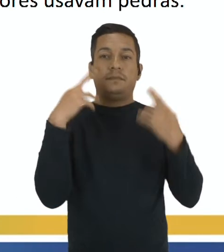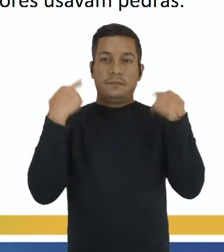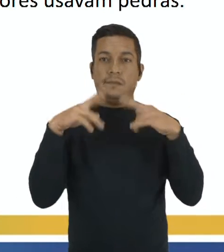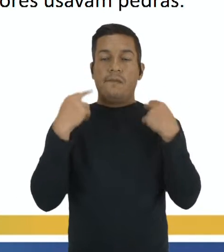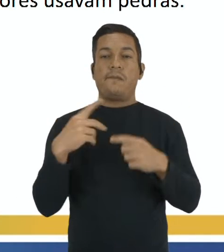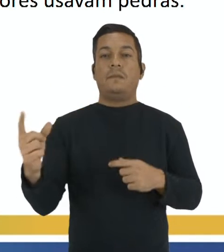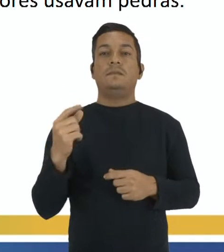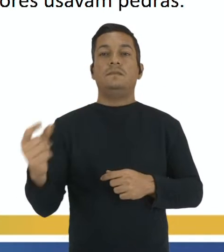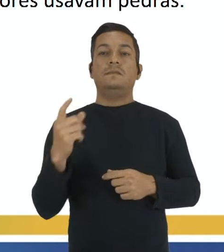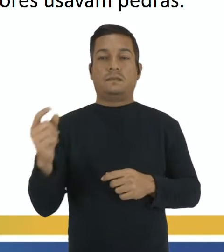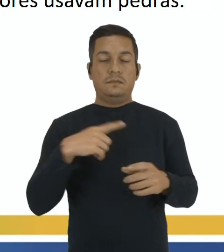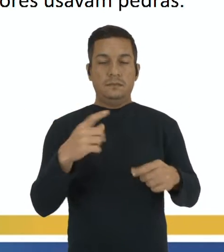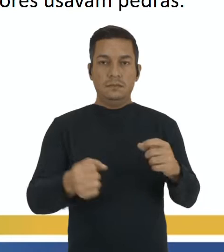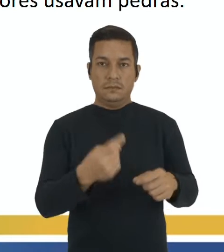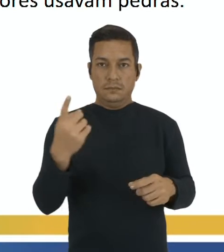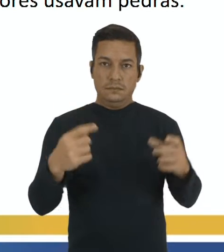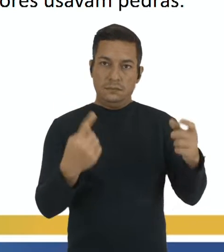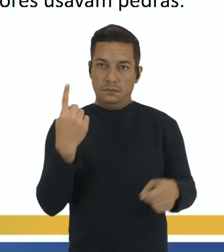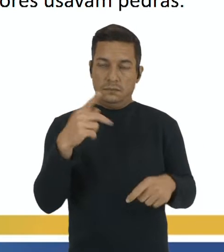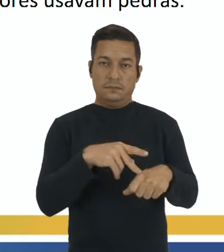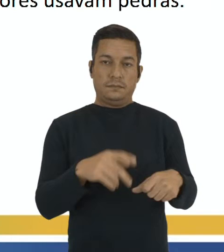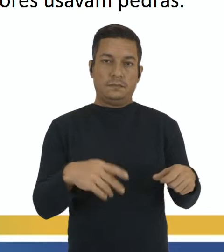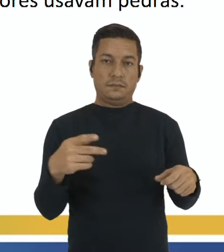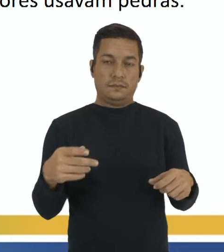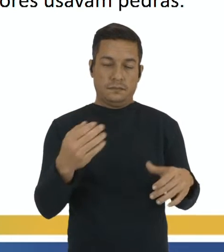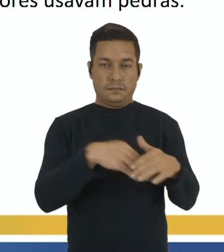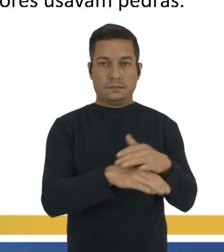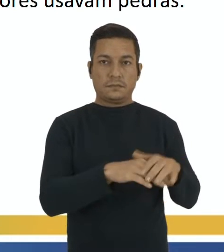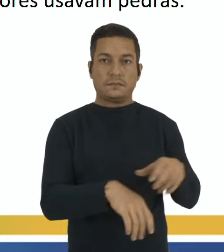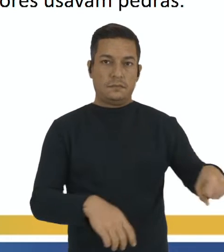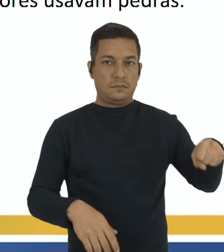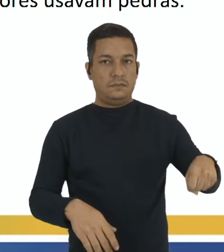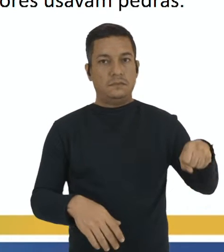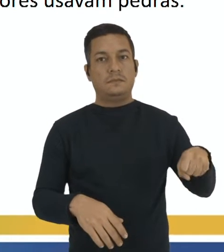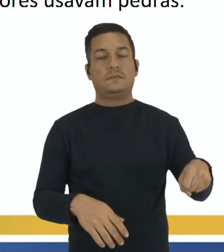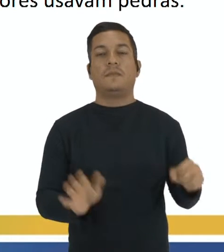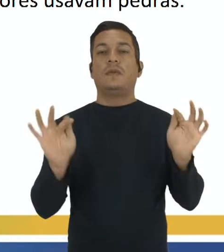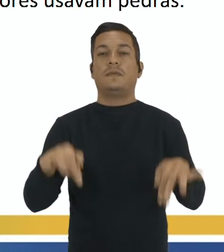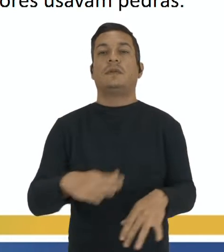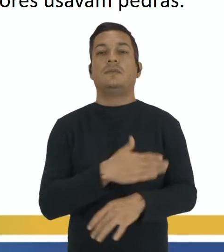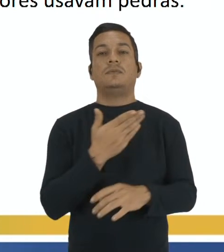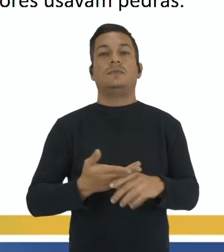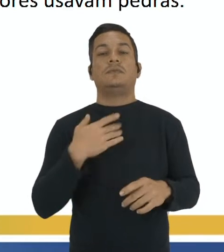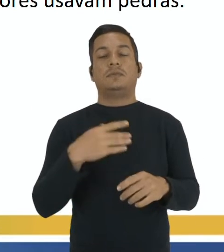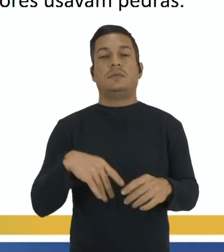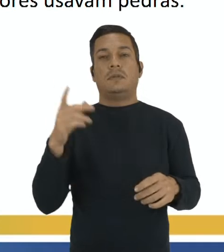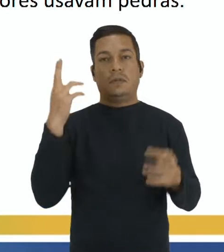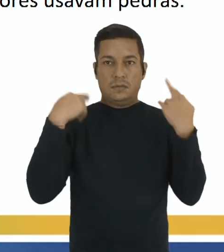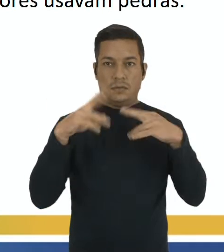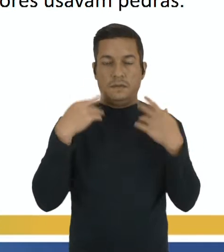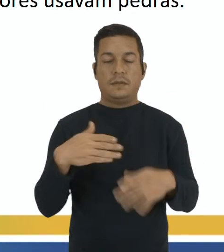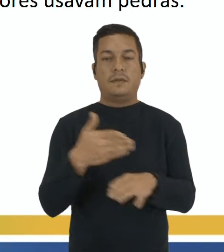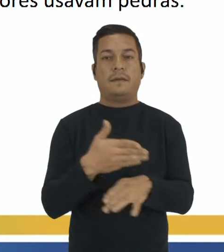saía para pastar, correspondia a uma pedra. O pastor colocava todas as pedras em um saquinho e no fim do dia, à medida que as ovelhas entravam